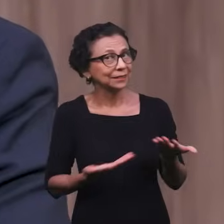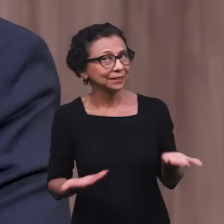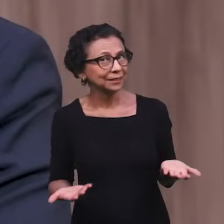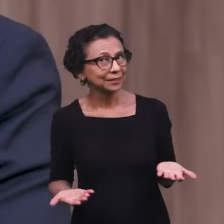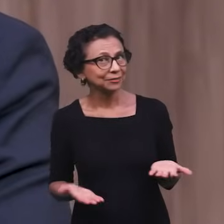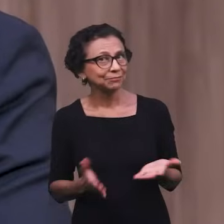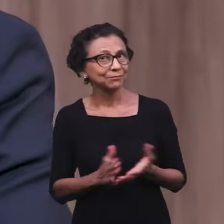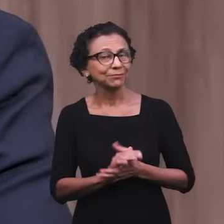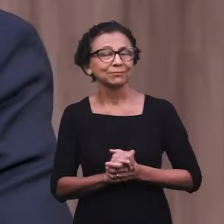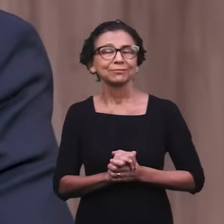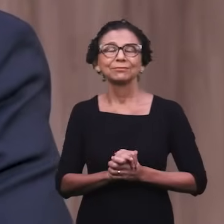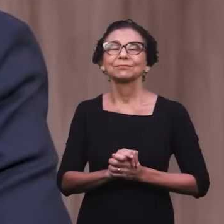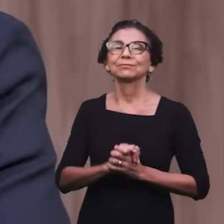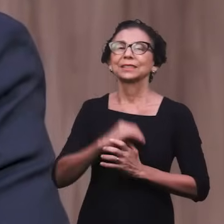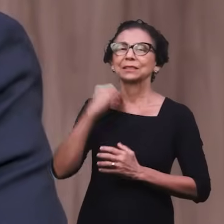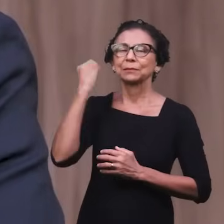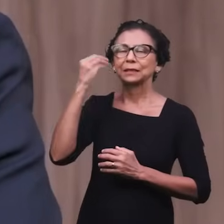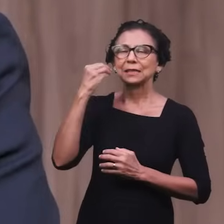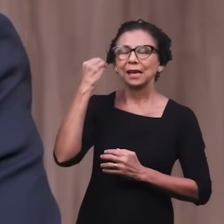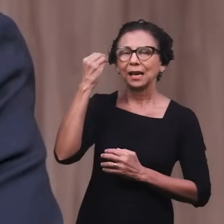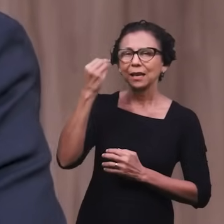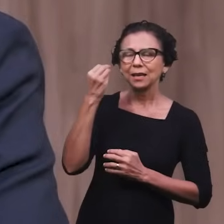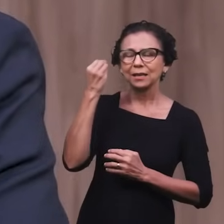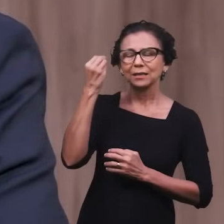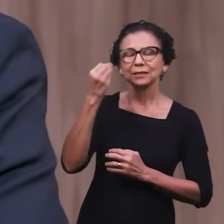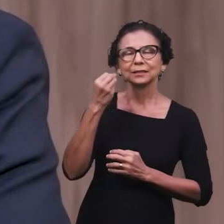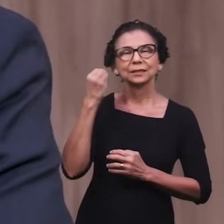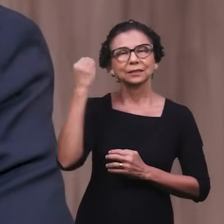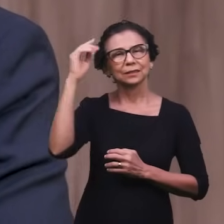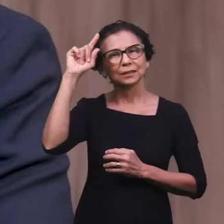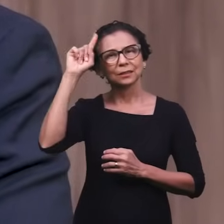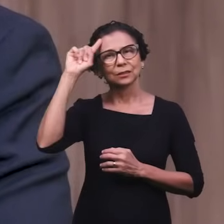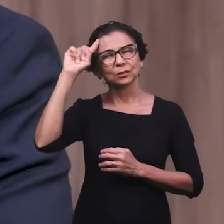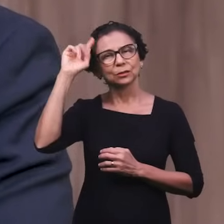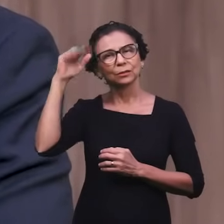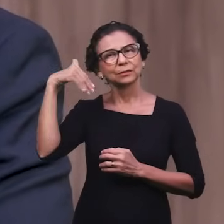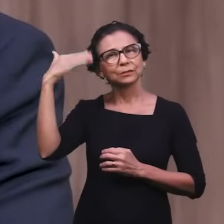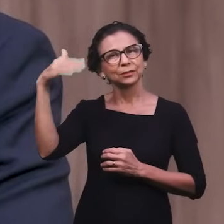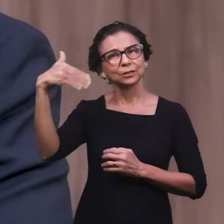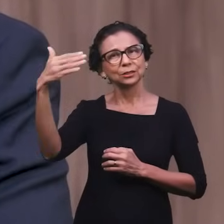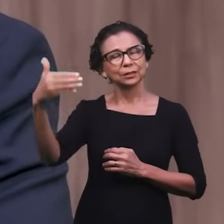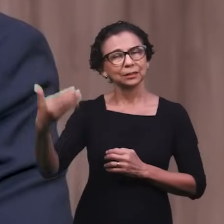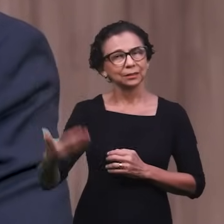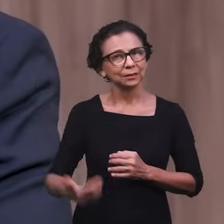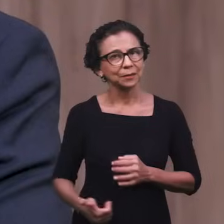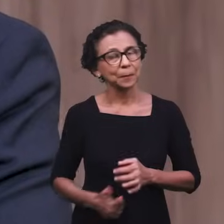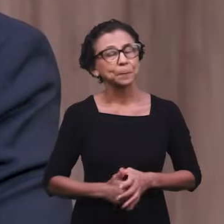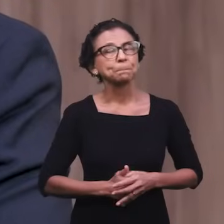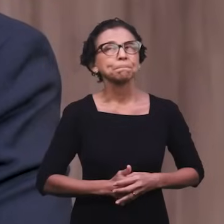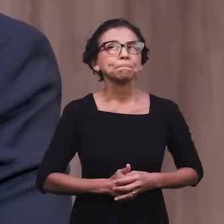A experiência diária, né? Experiência diária, exatamente. Então, é a mesma coisa.